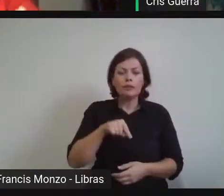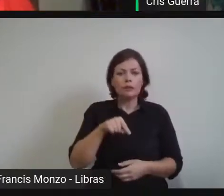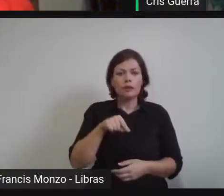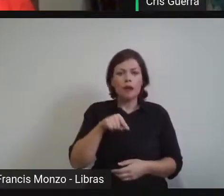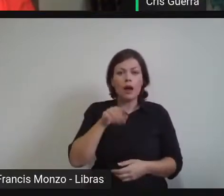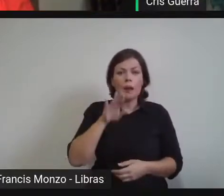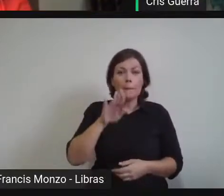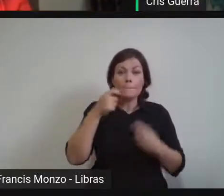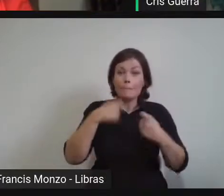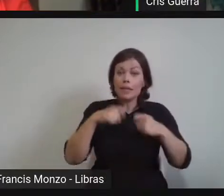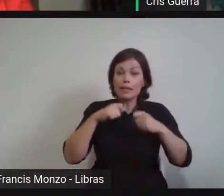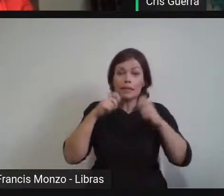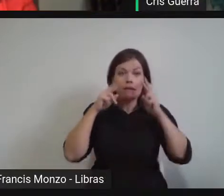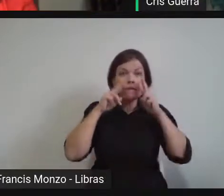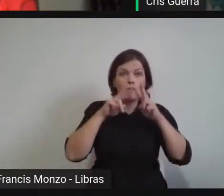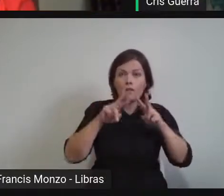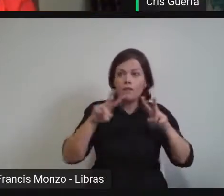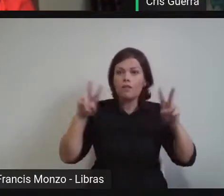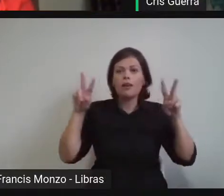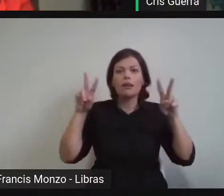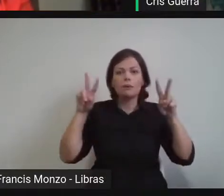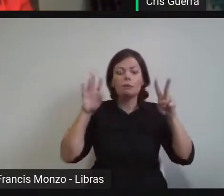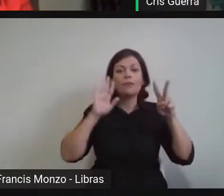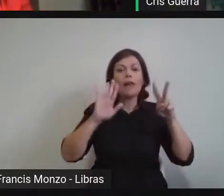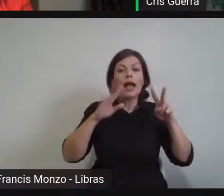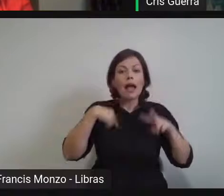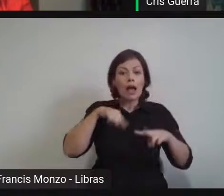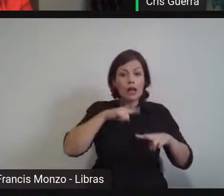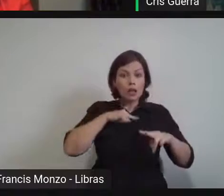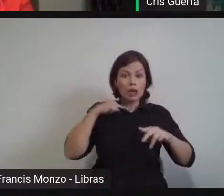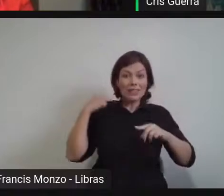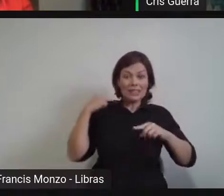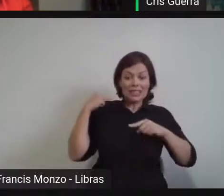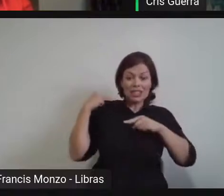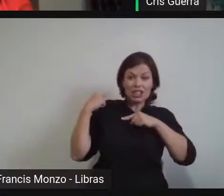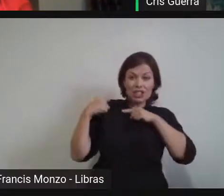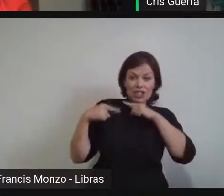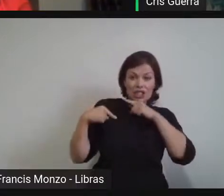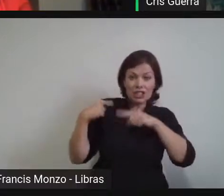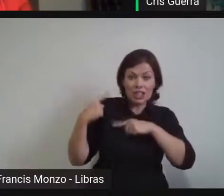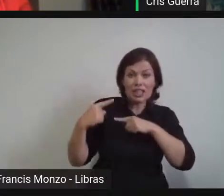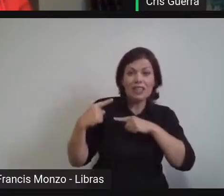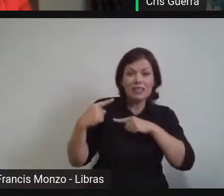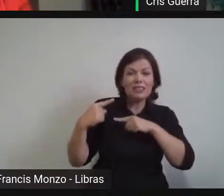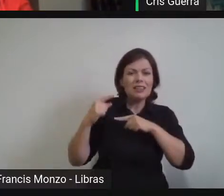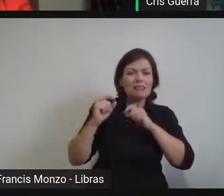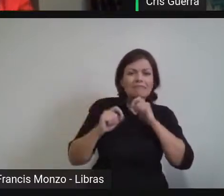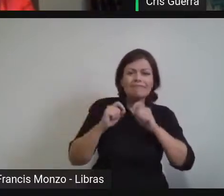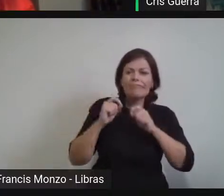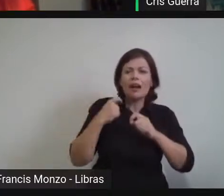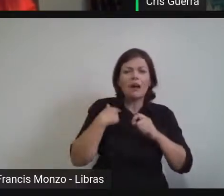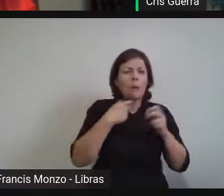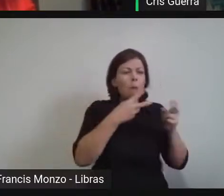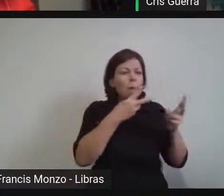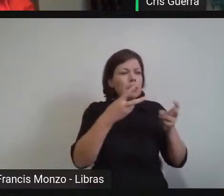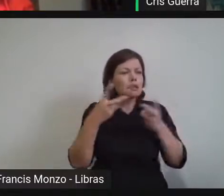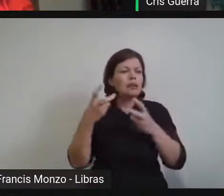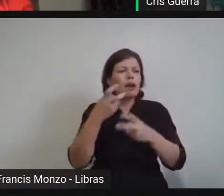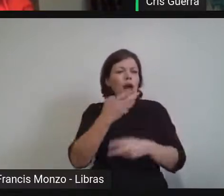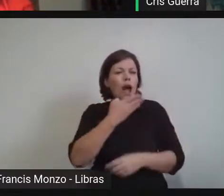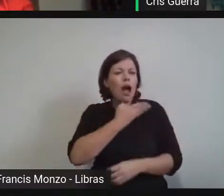ver o todo. Mas na nossa geração isso vem com muita força, né? Eu vejo pelas minhas amigas, quantas vezes, às vezes, eu chegava